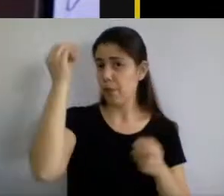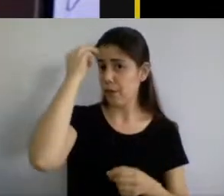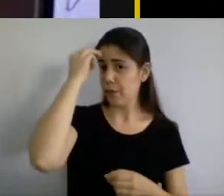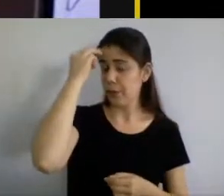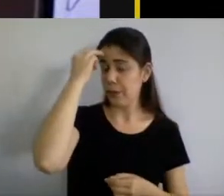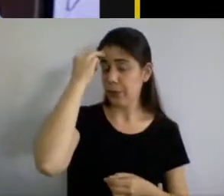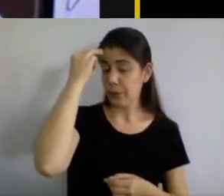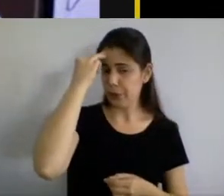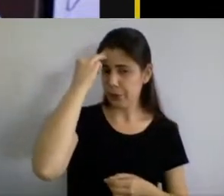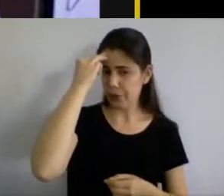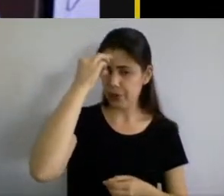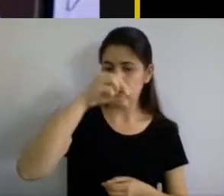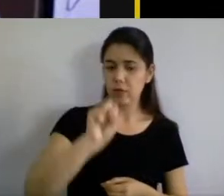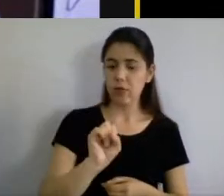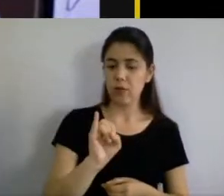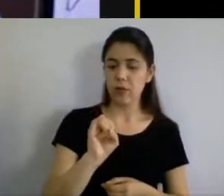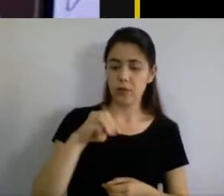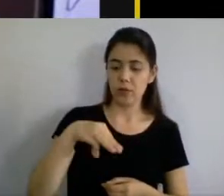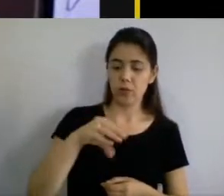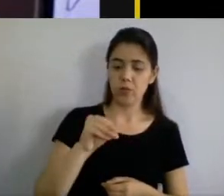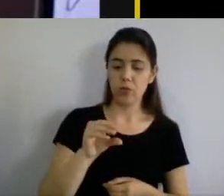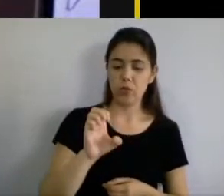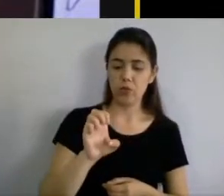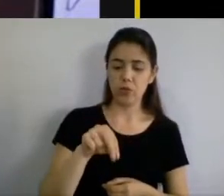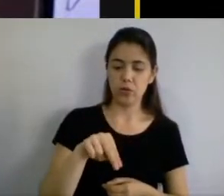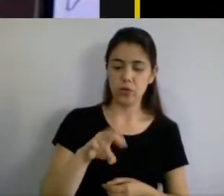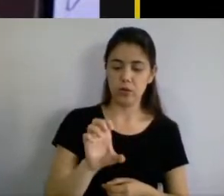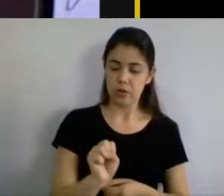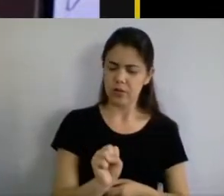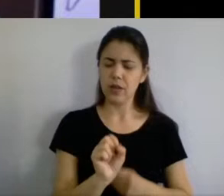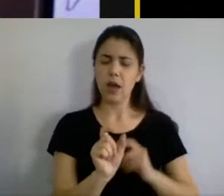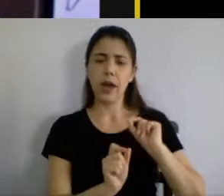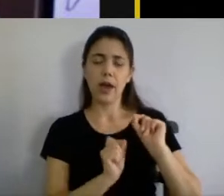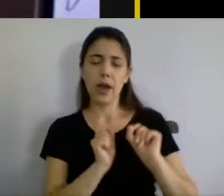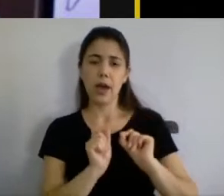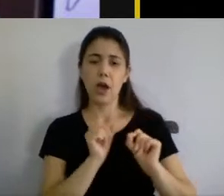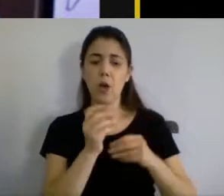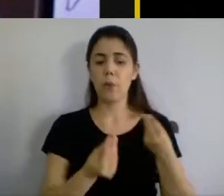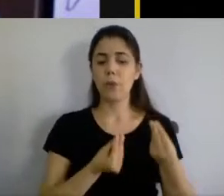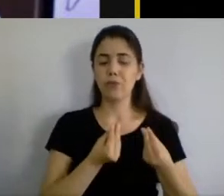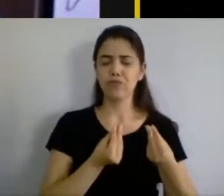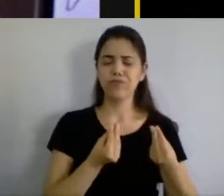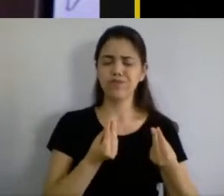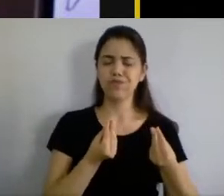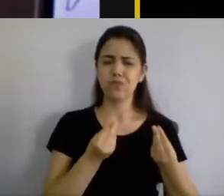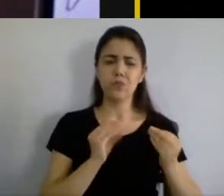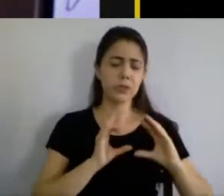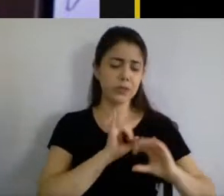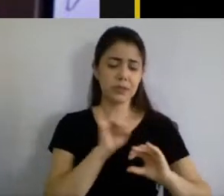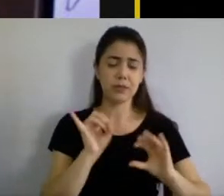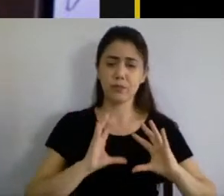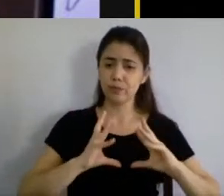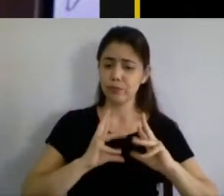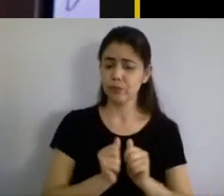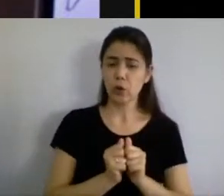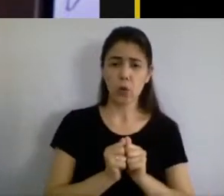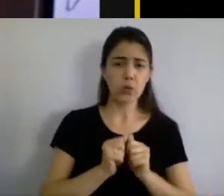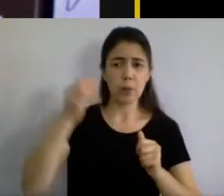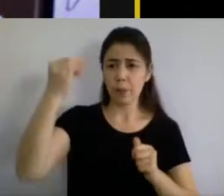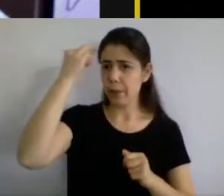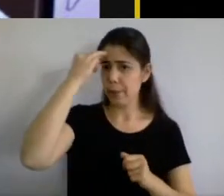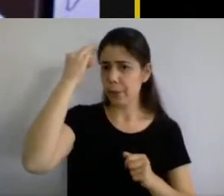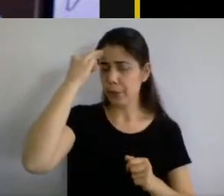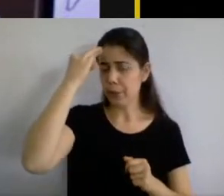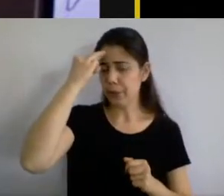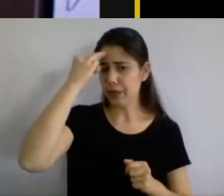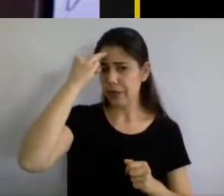uma alegoria que é o arquétipo de toda memória. Quer dizer, a memória sempre pressupõe